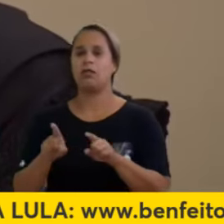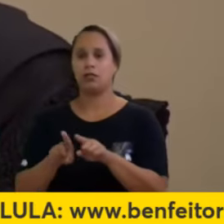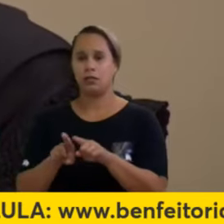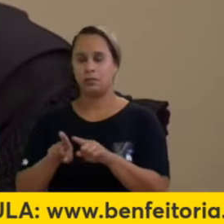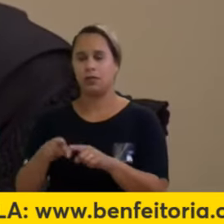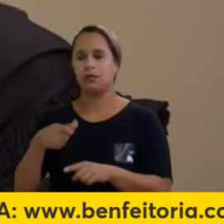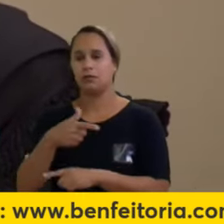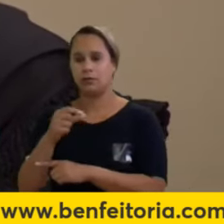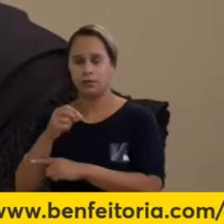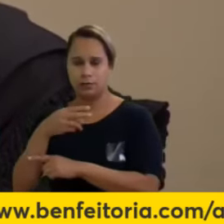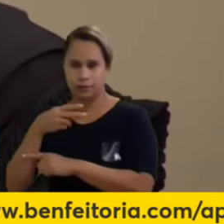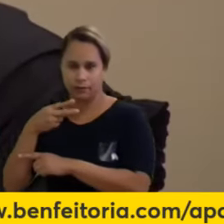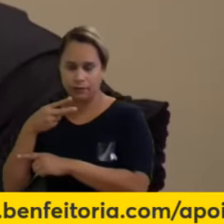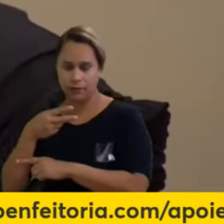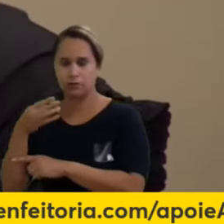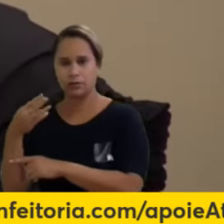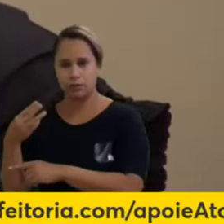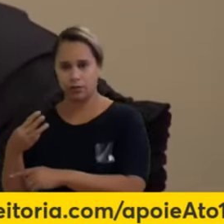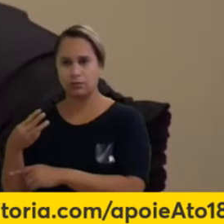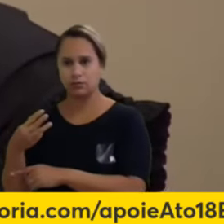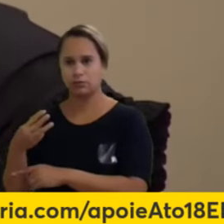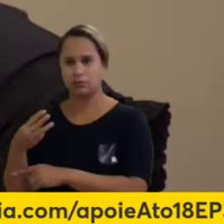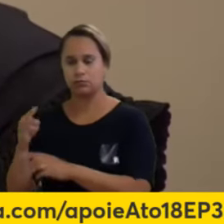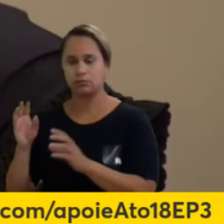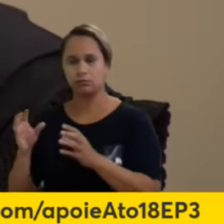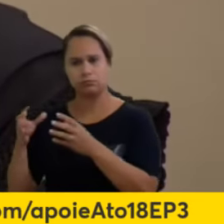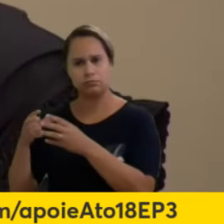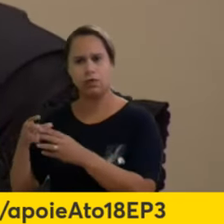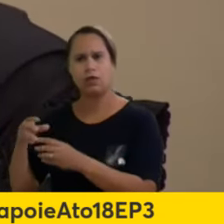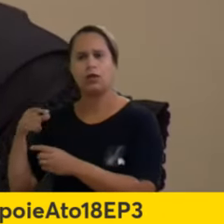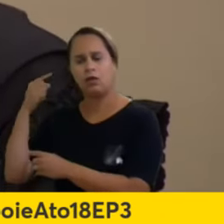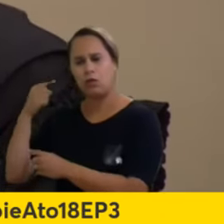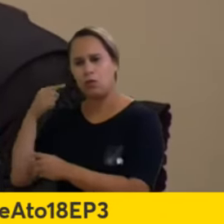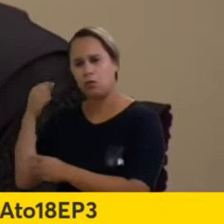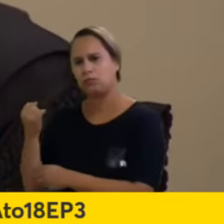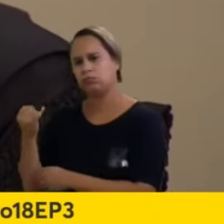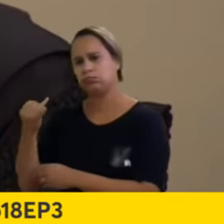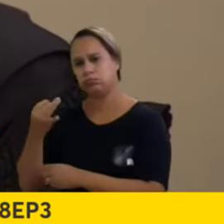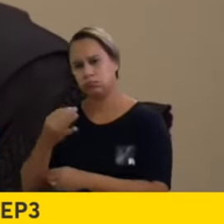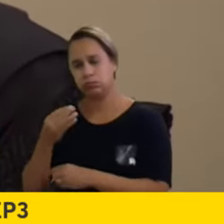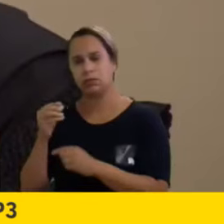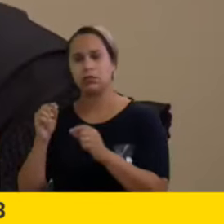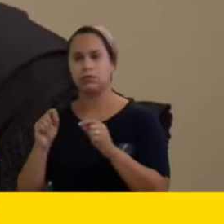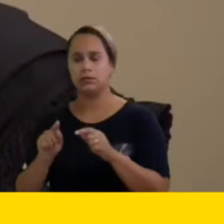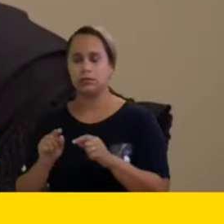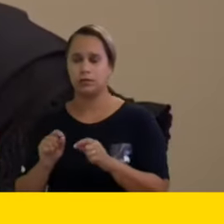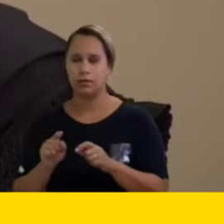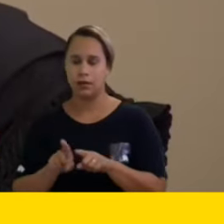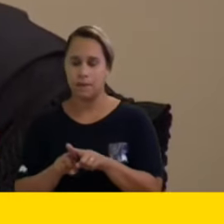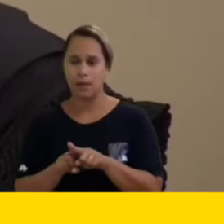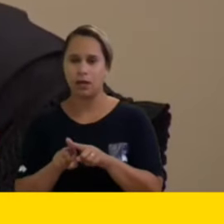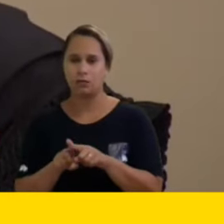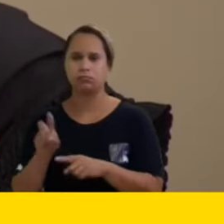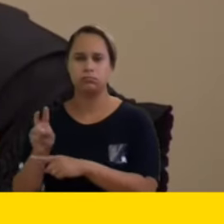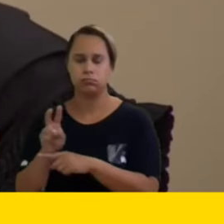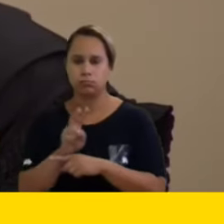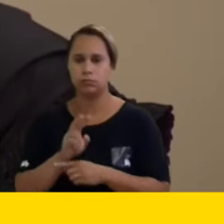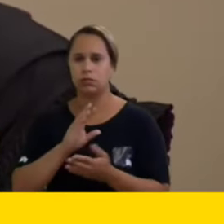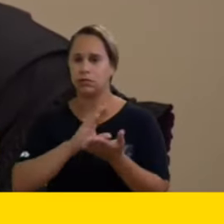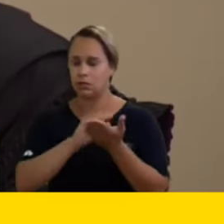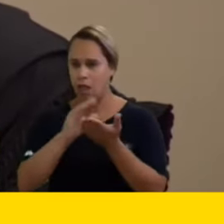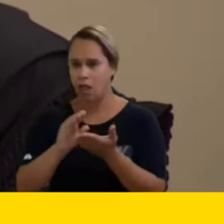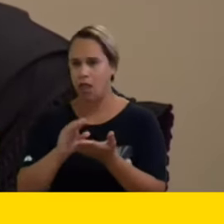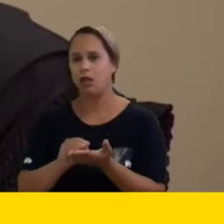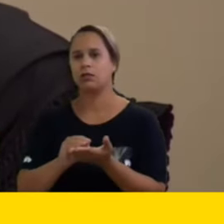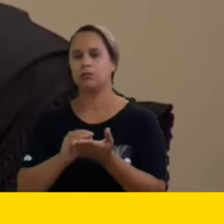escritório Silveira e Nunes advogados com especialização em Direito Público eleitoral Cívil trabalhista e proteção de dados conforme se V dos relatórios disponíveis no